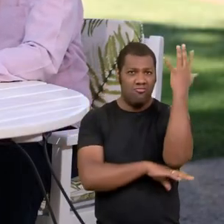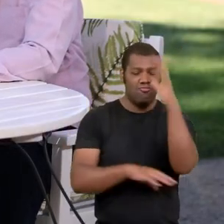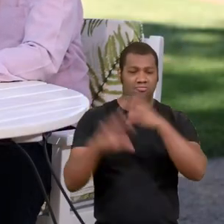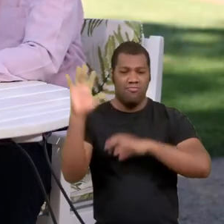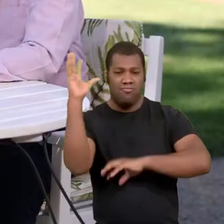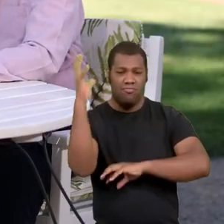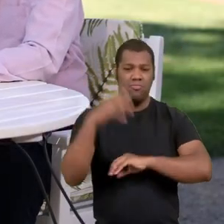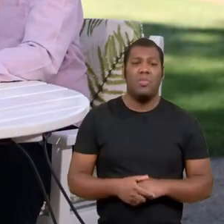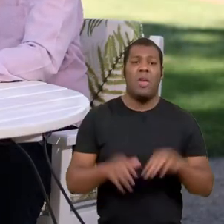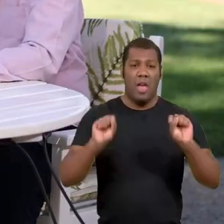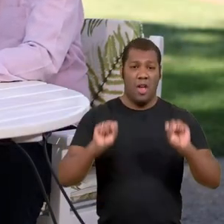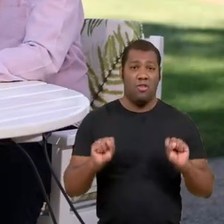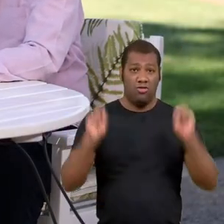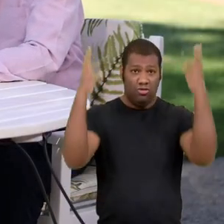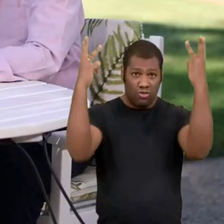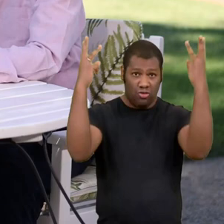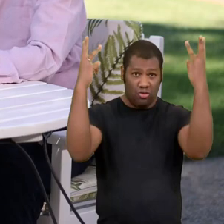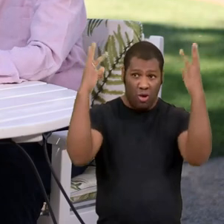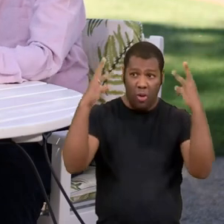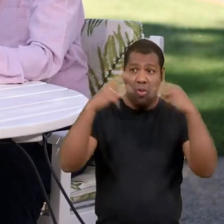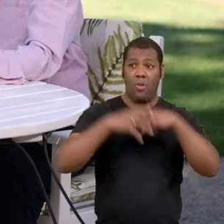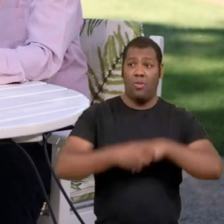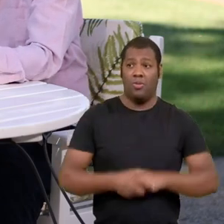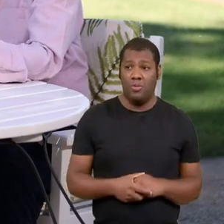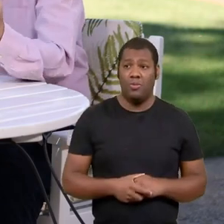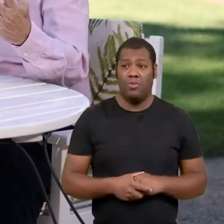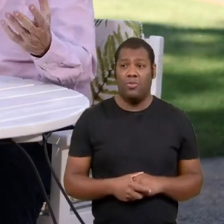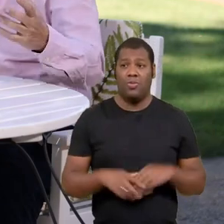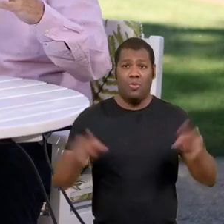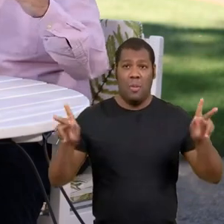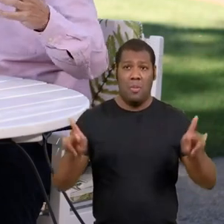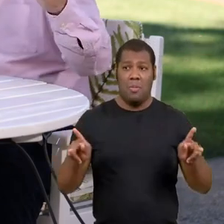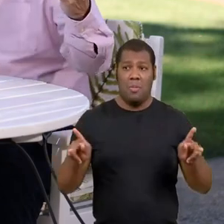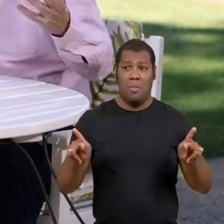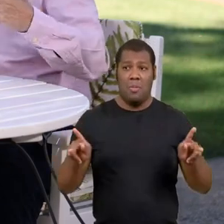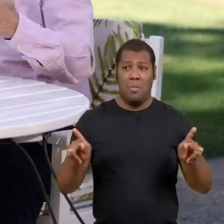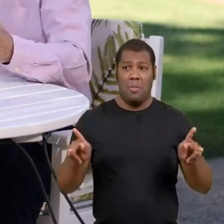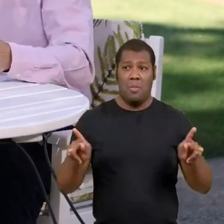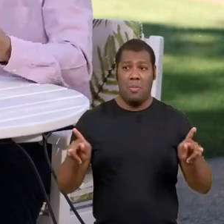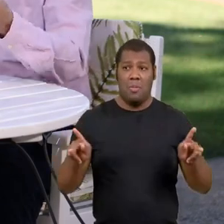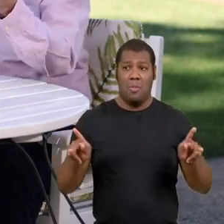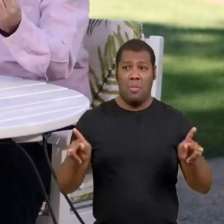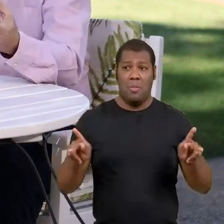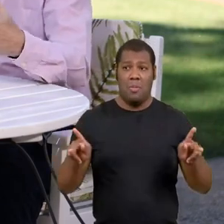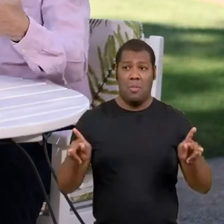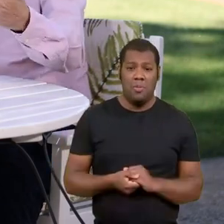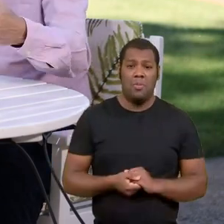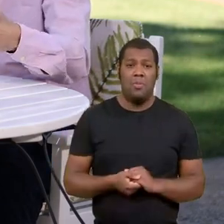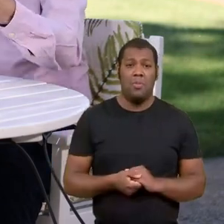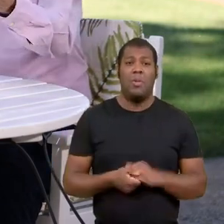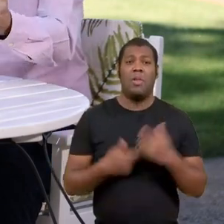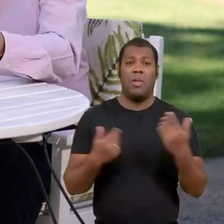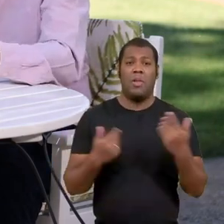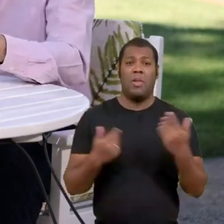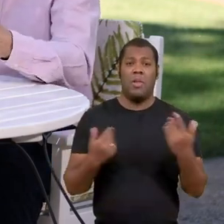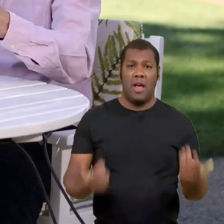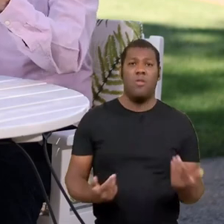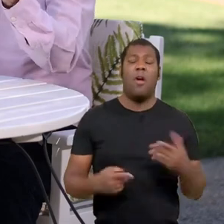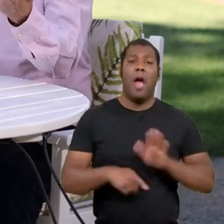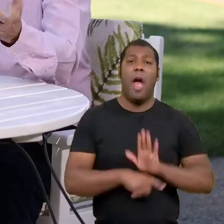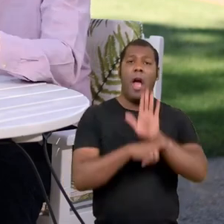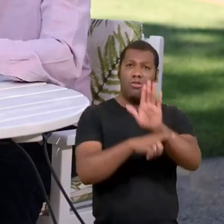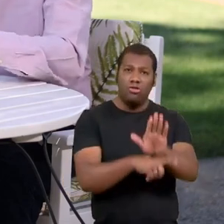Eiffel ali no campo de Março é que vai chamar Power tudo peop Power poder para o povo mas pop Power também tem a ver com energia né